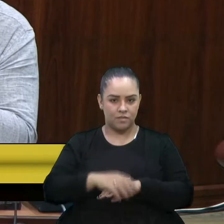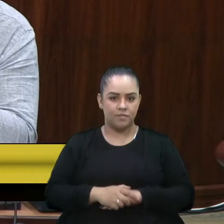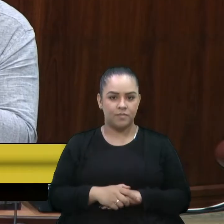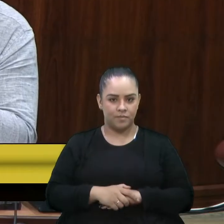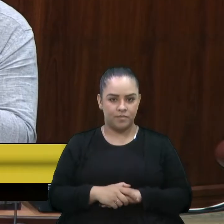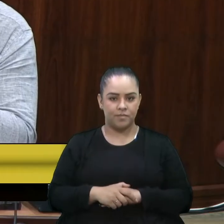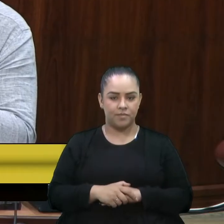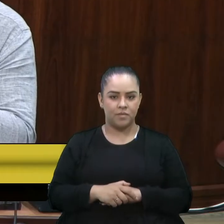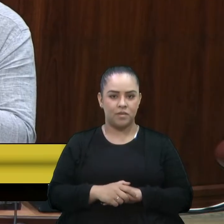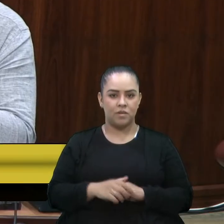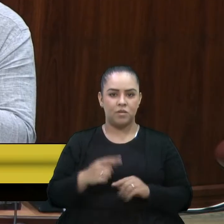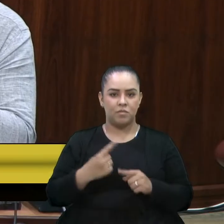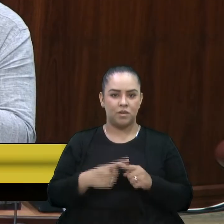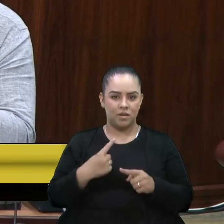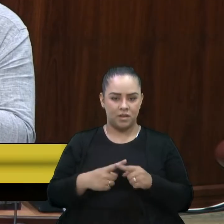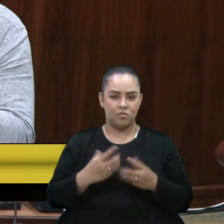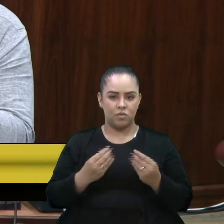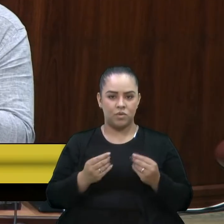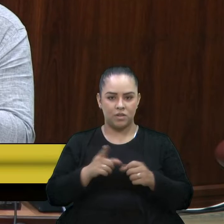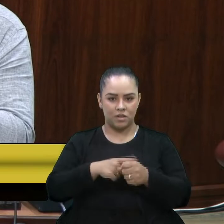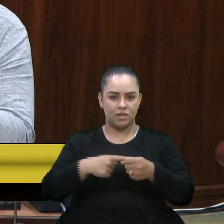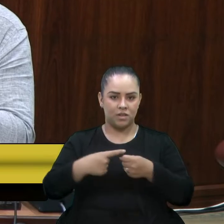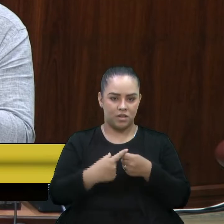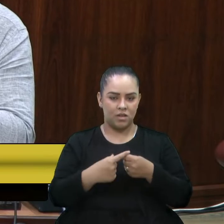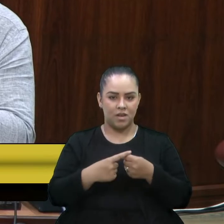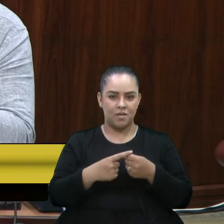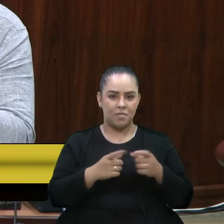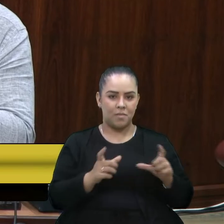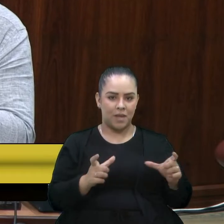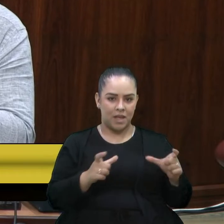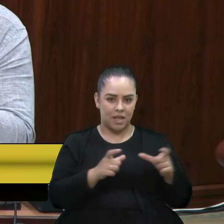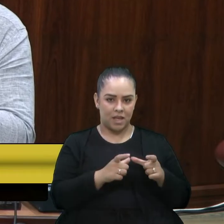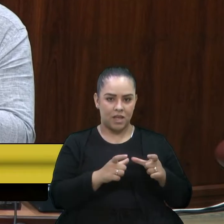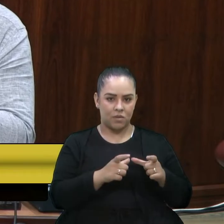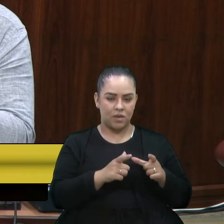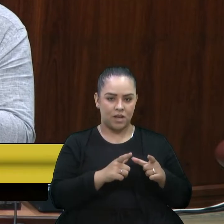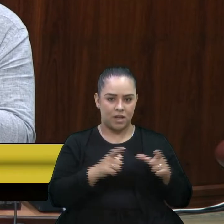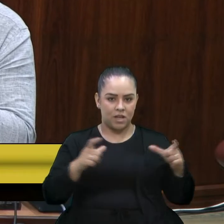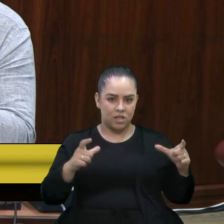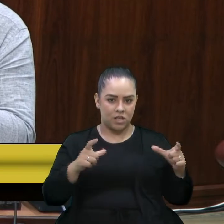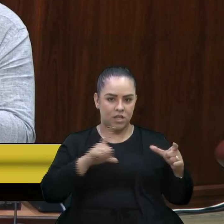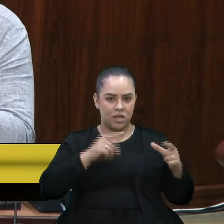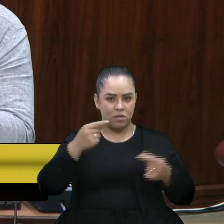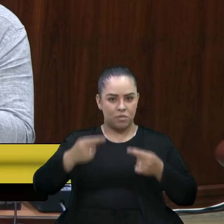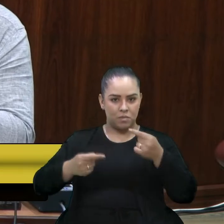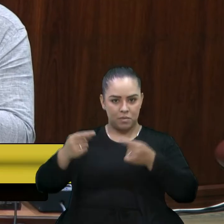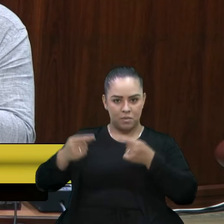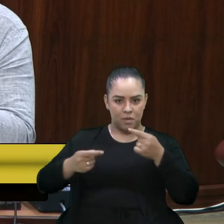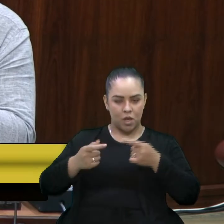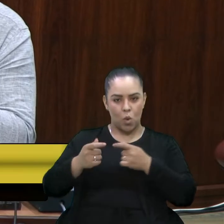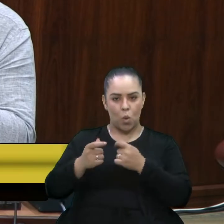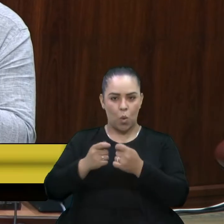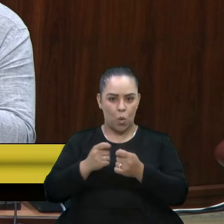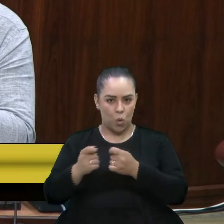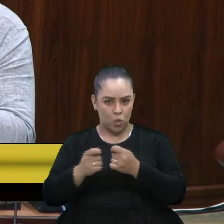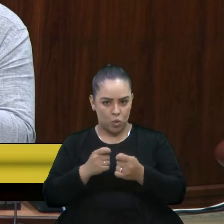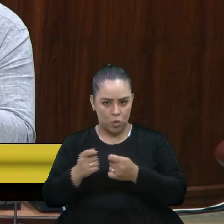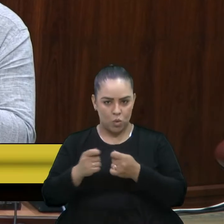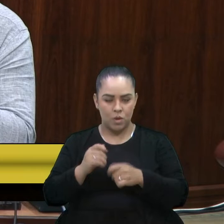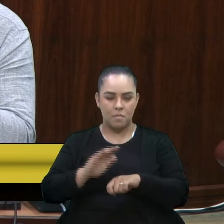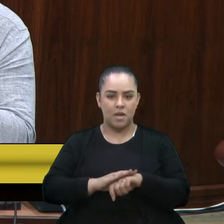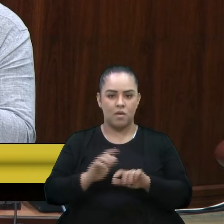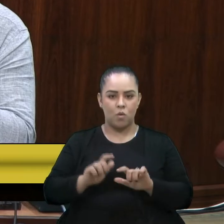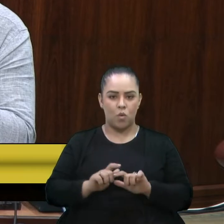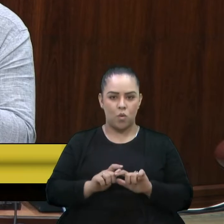Enquanto grande parte das cidades do Brasil, de média e grande parte, discutem, né, o controle, a ampliação